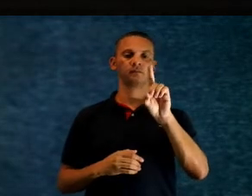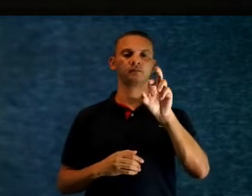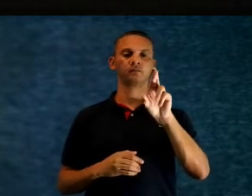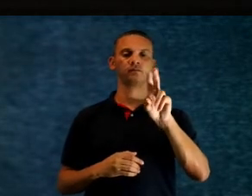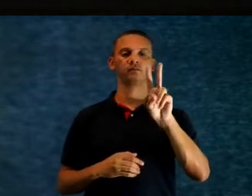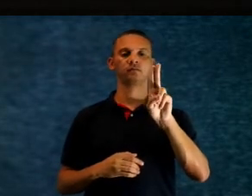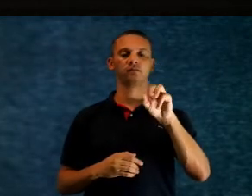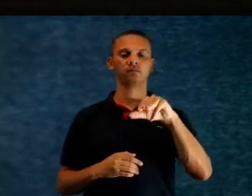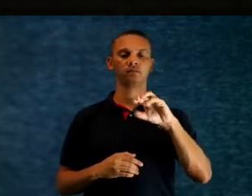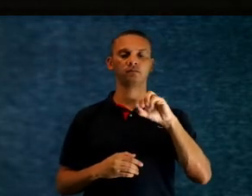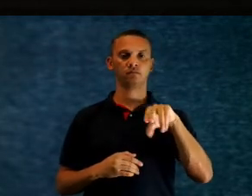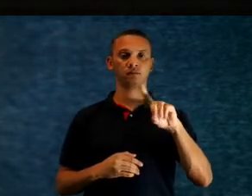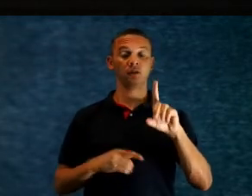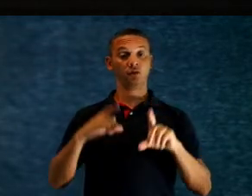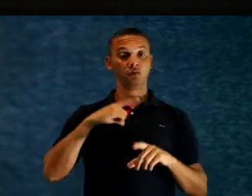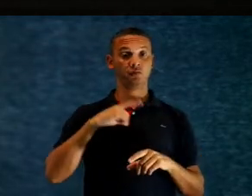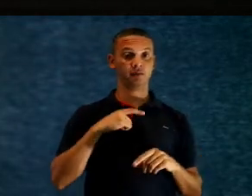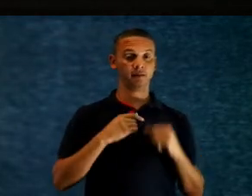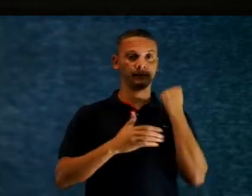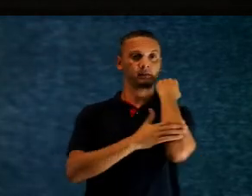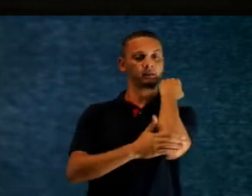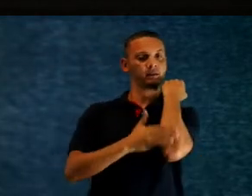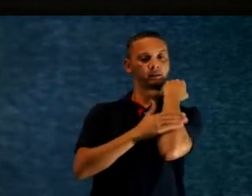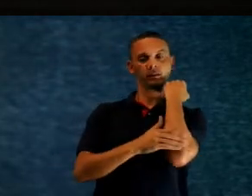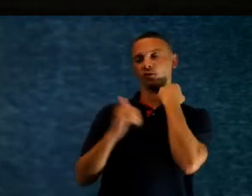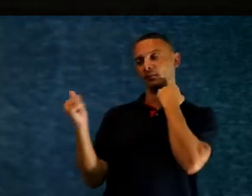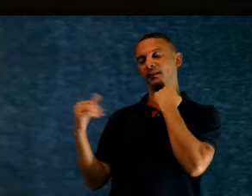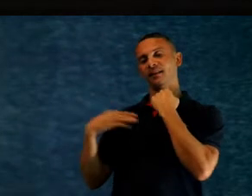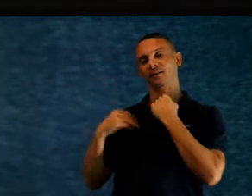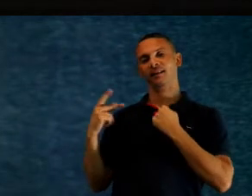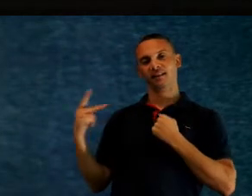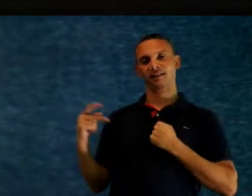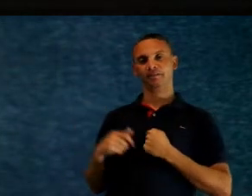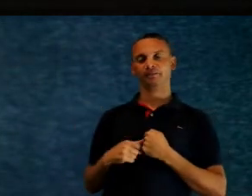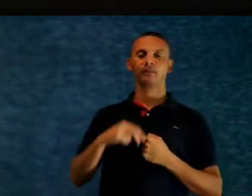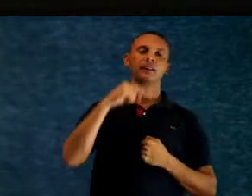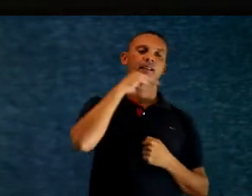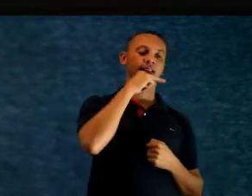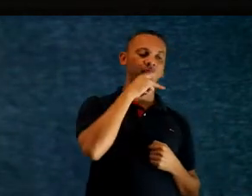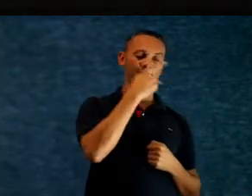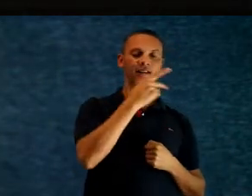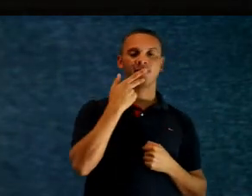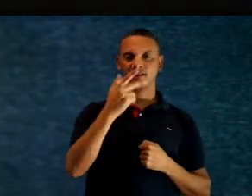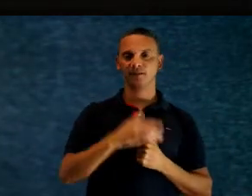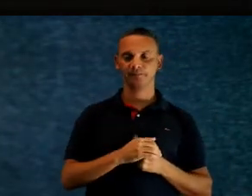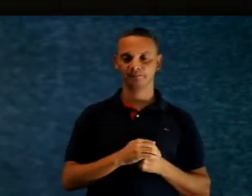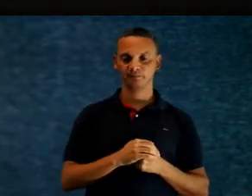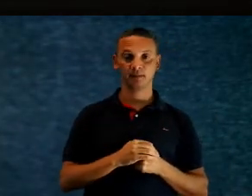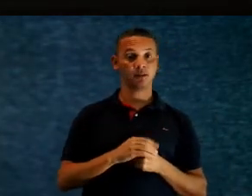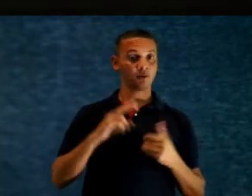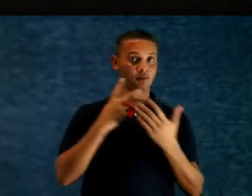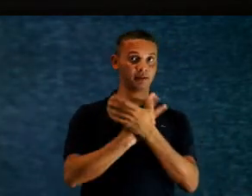Drummond percebeu o interesse de Rubem Braga pela Maria Julieta. A Maria Julieta já